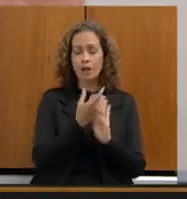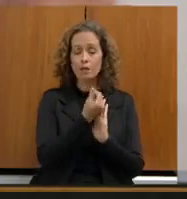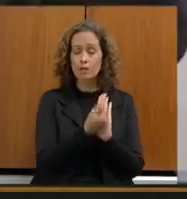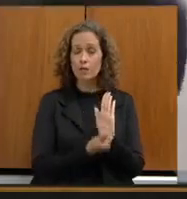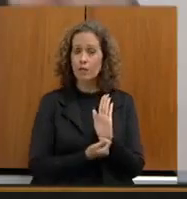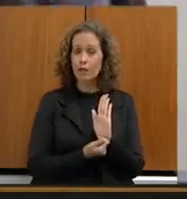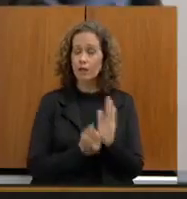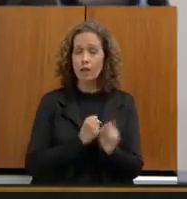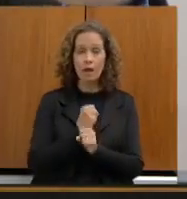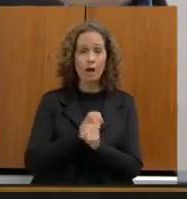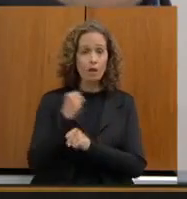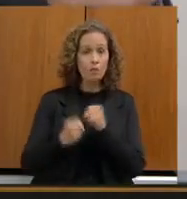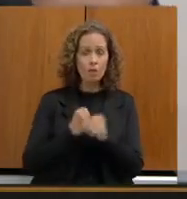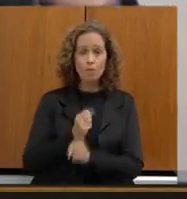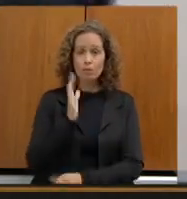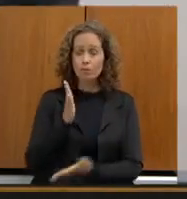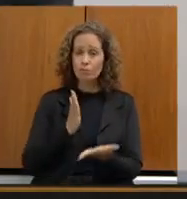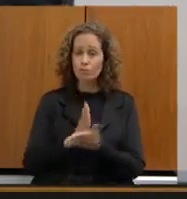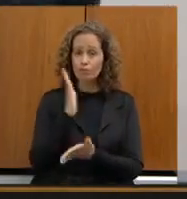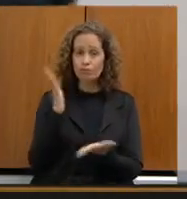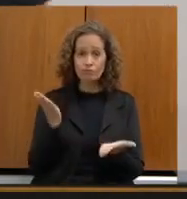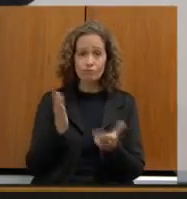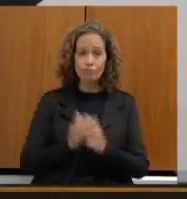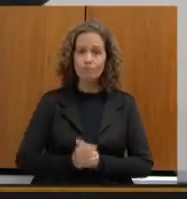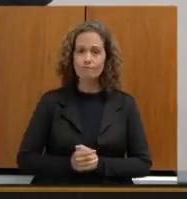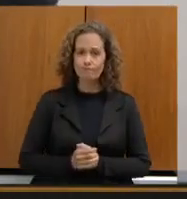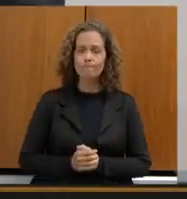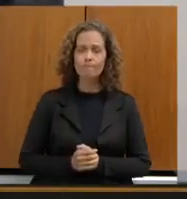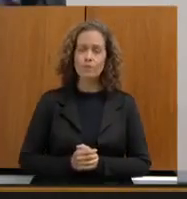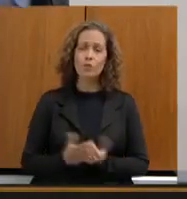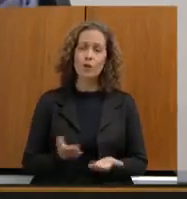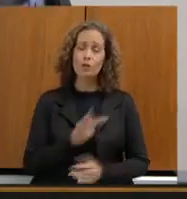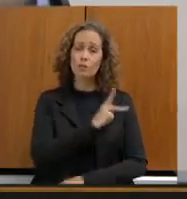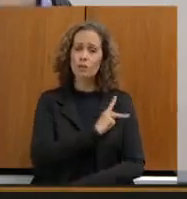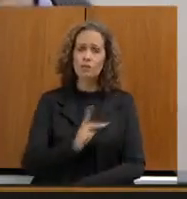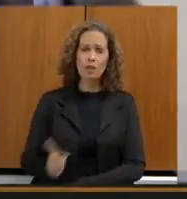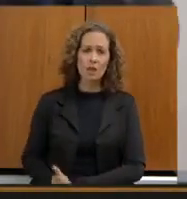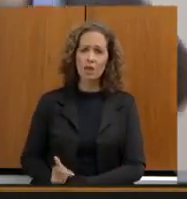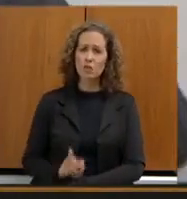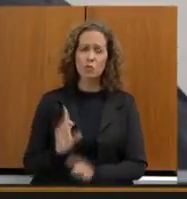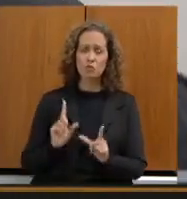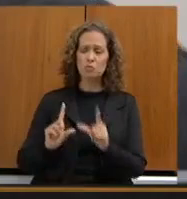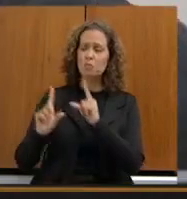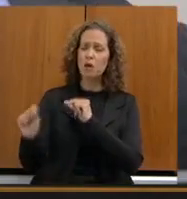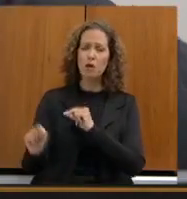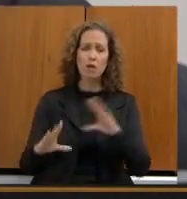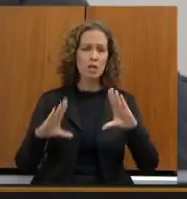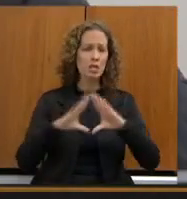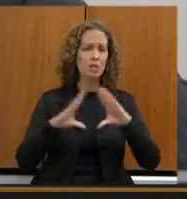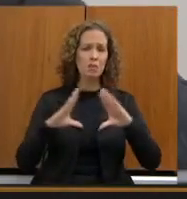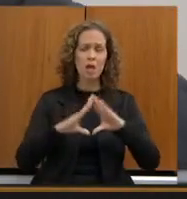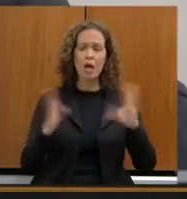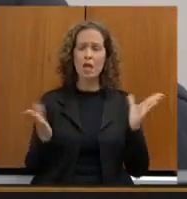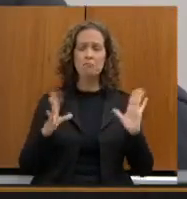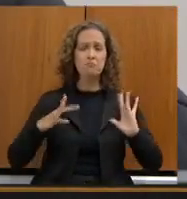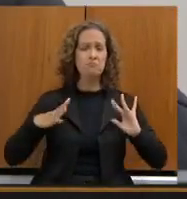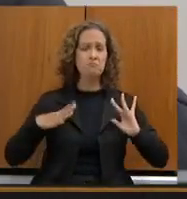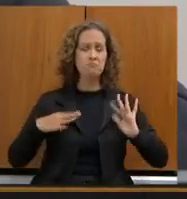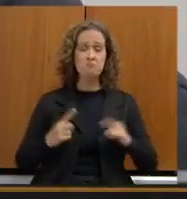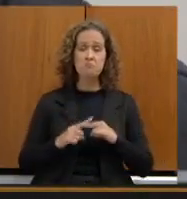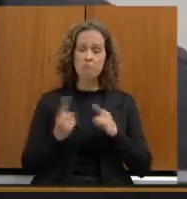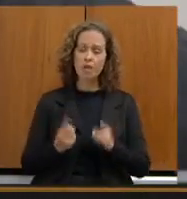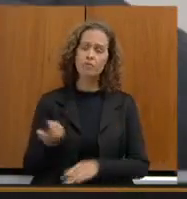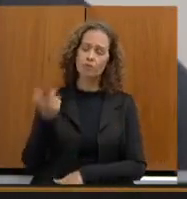e o presente poder ir embora e colocar Assembleia de recesso mas novamente fomos ao